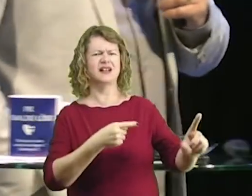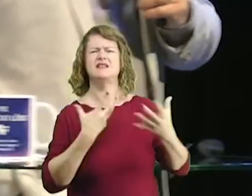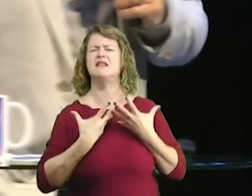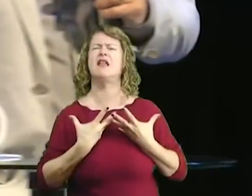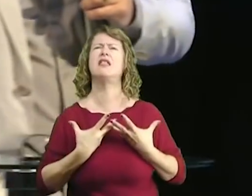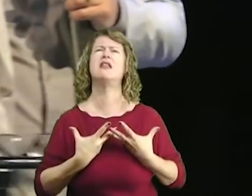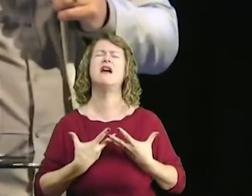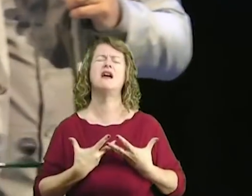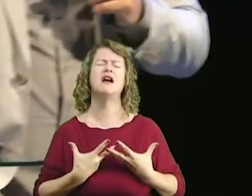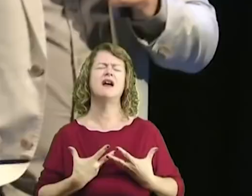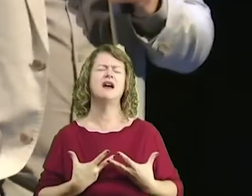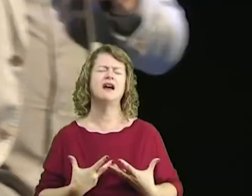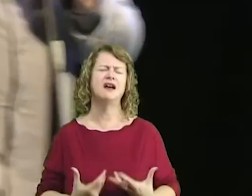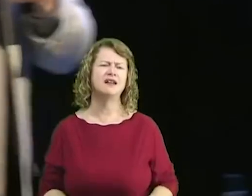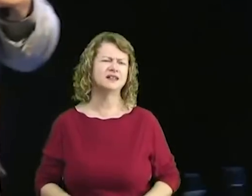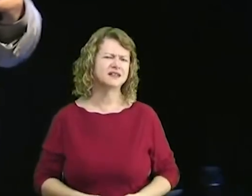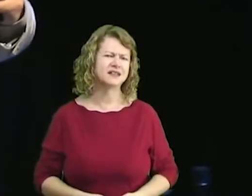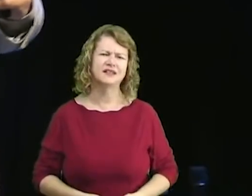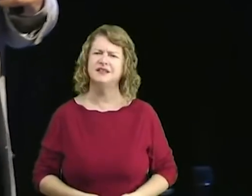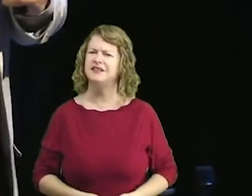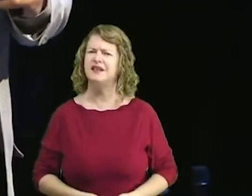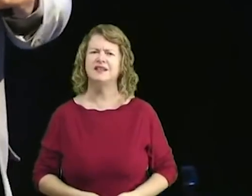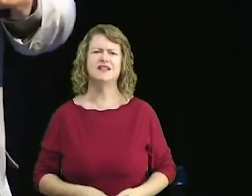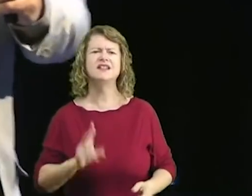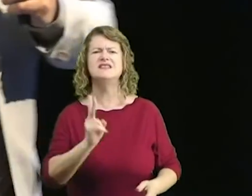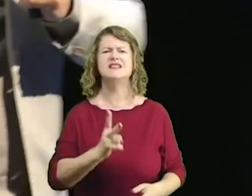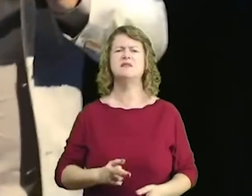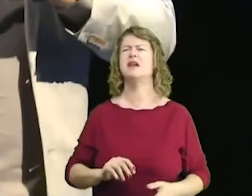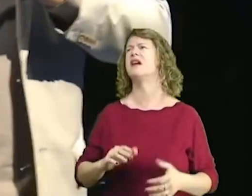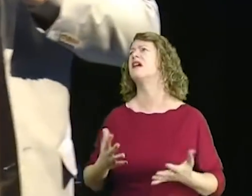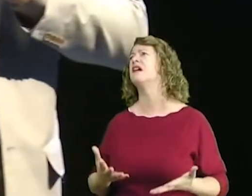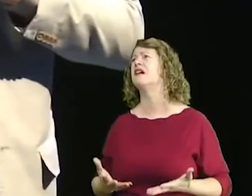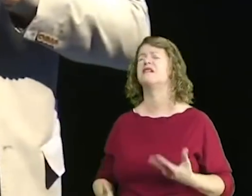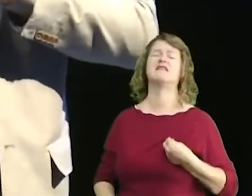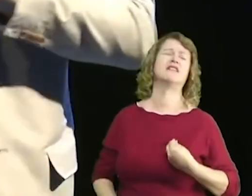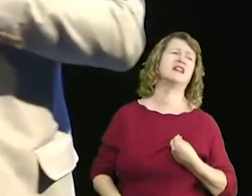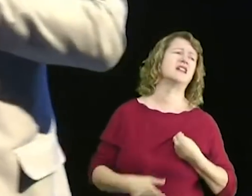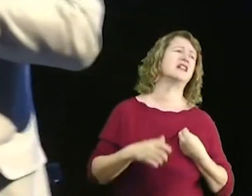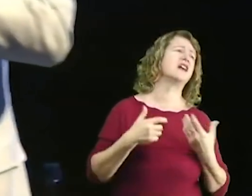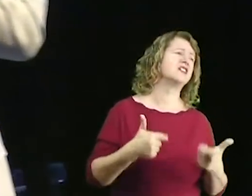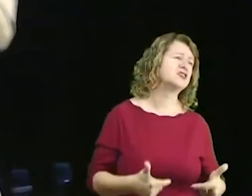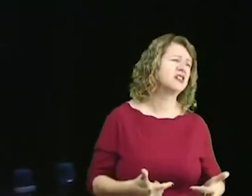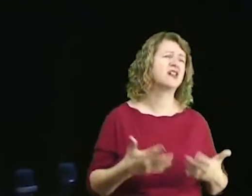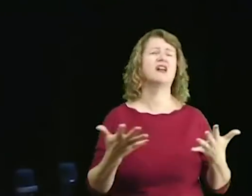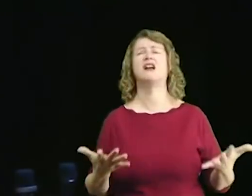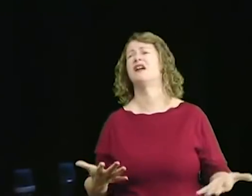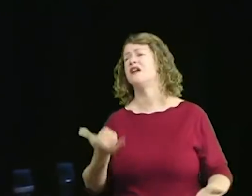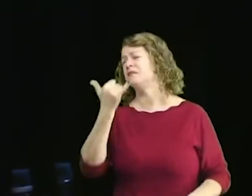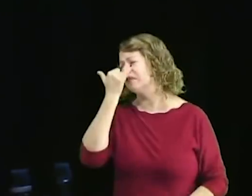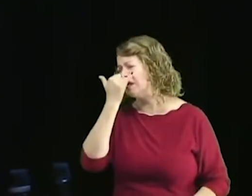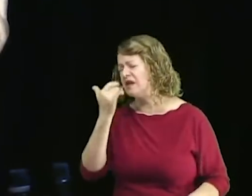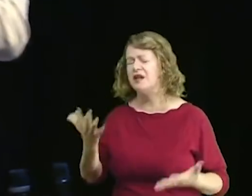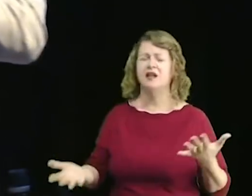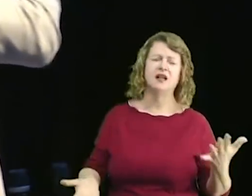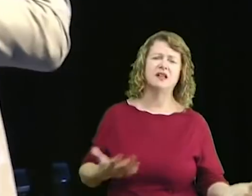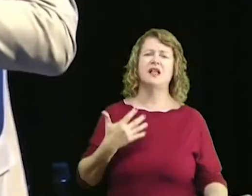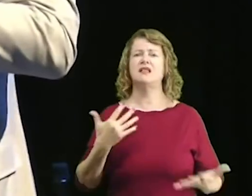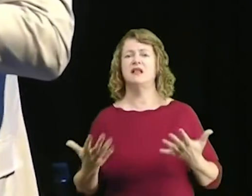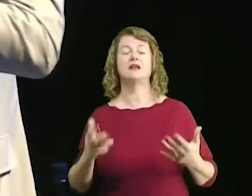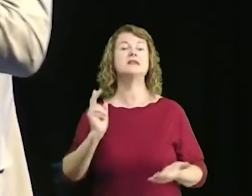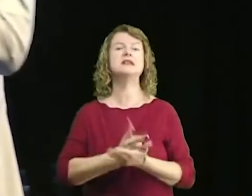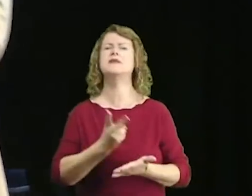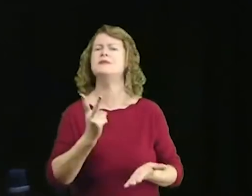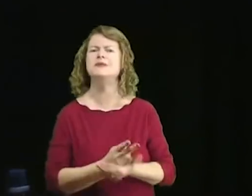da Montanha, lembra do Hanna-Barbera? Ó vida, ó azar. Gente, que pastor muito. Gente, aquele homem, eu falava